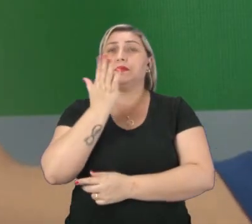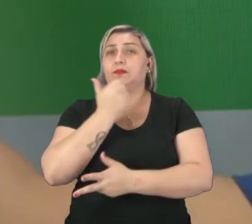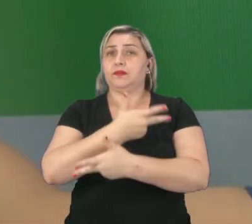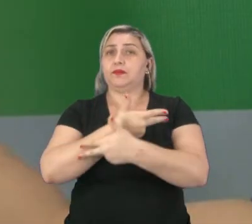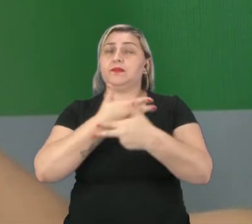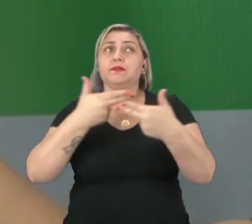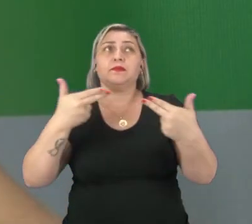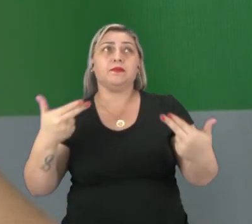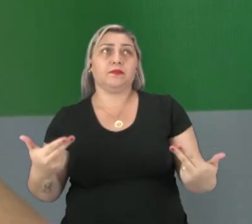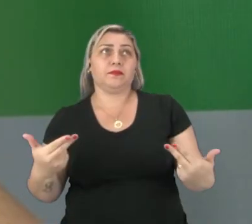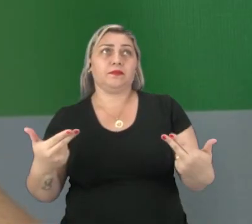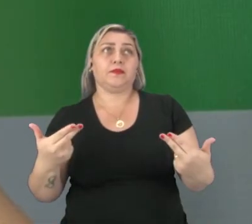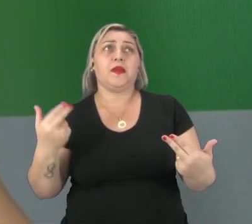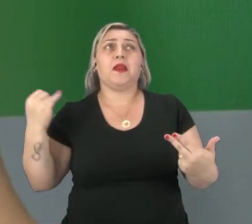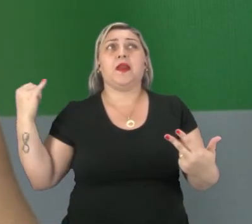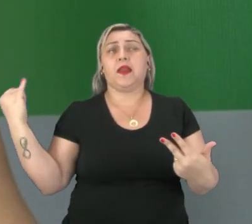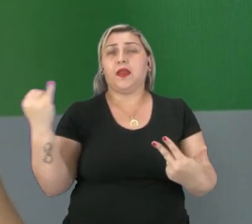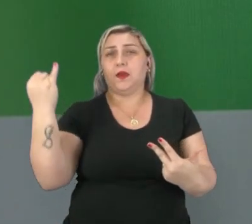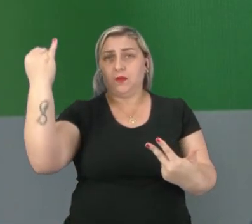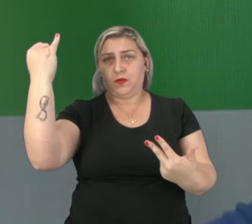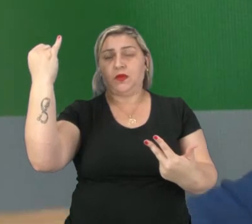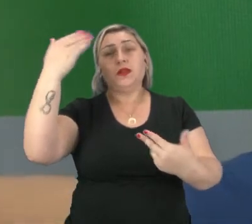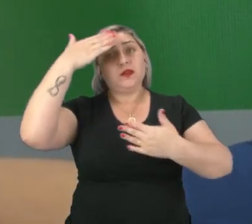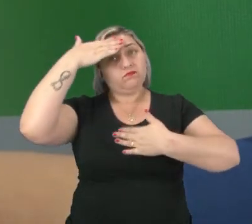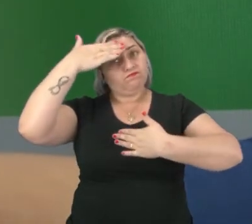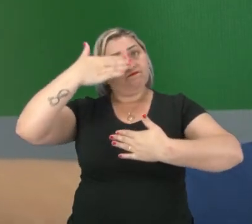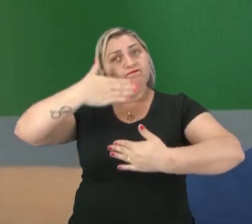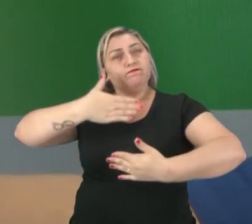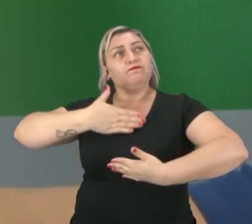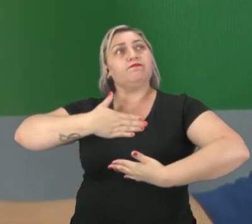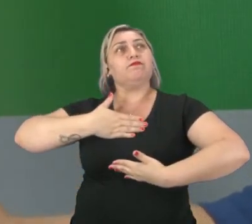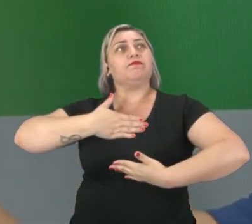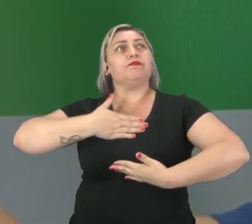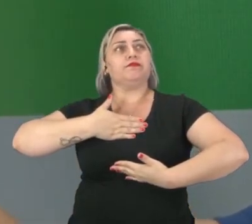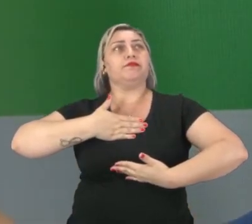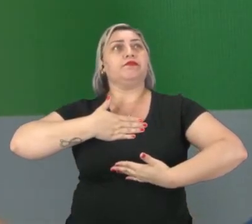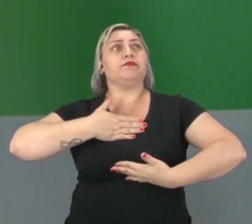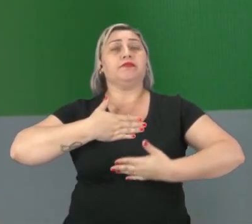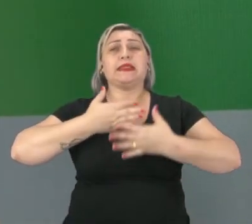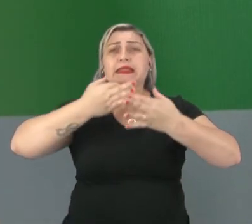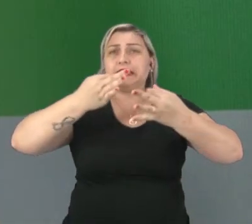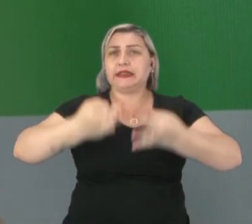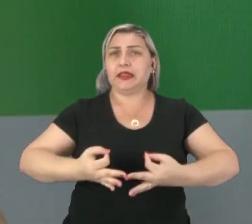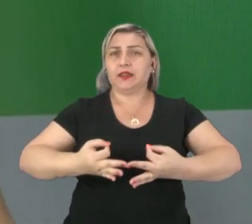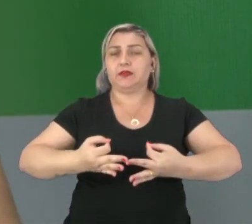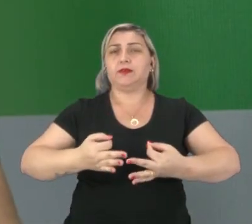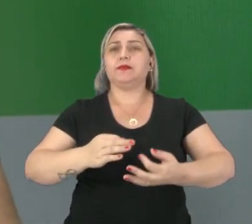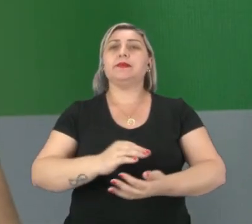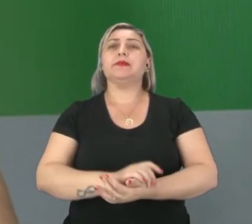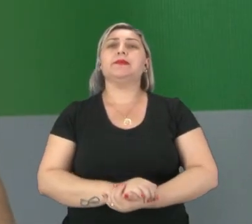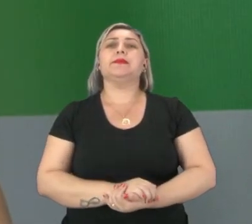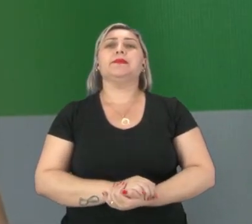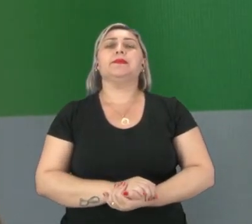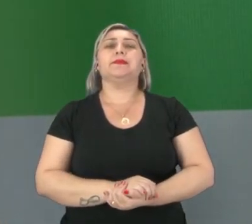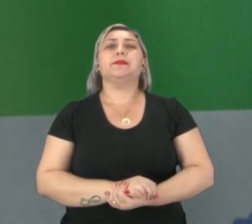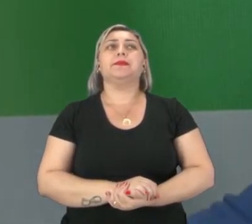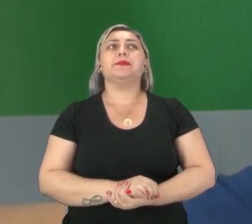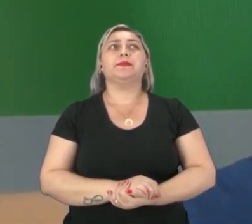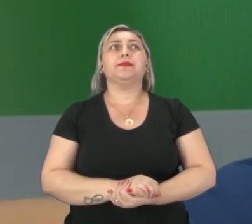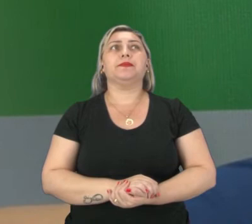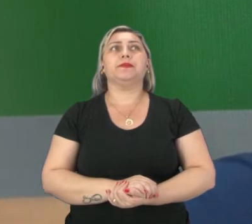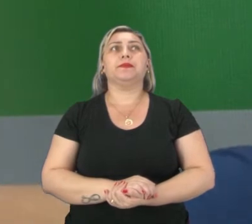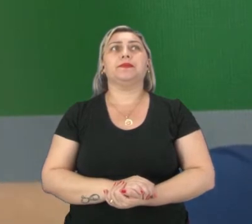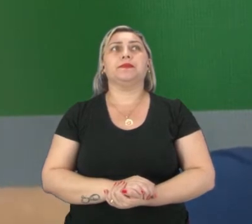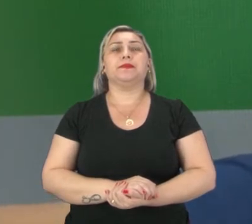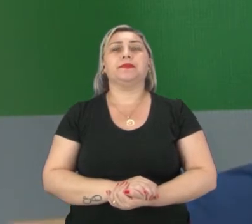substâncias encontradas nos alimentos essenciais para o funcionamento adequado do corpo humano. São